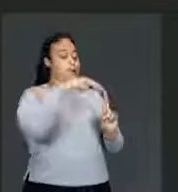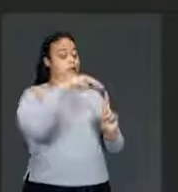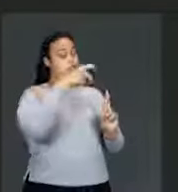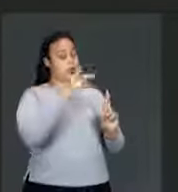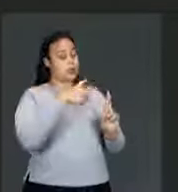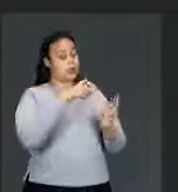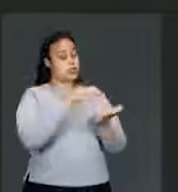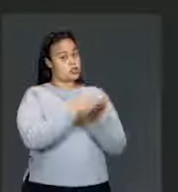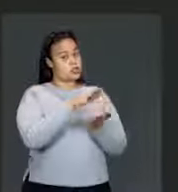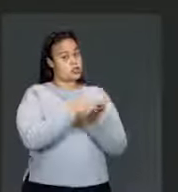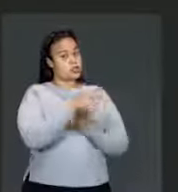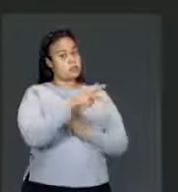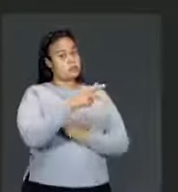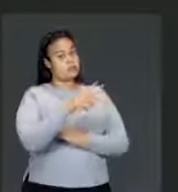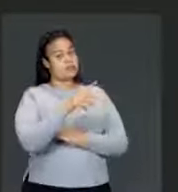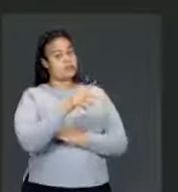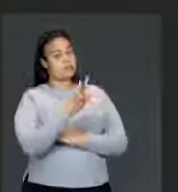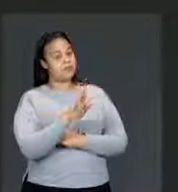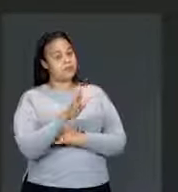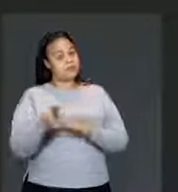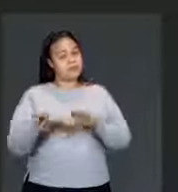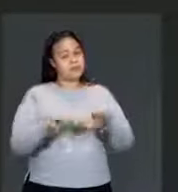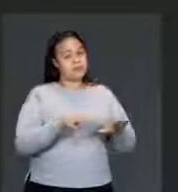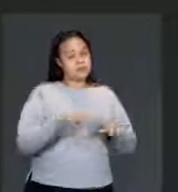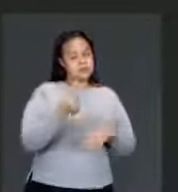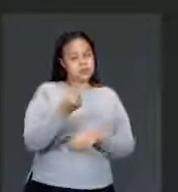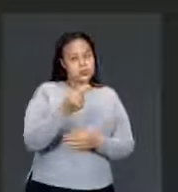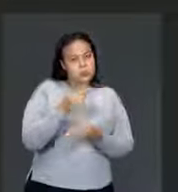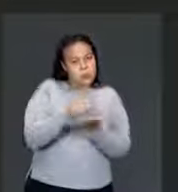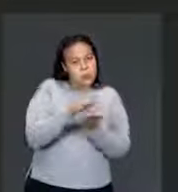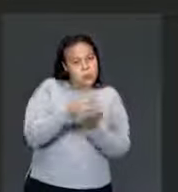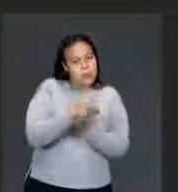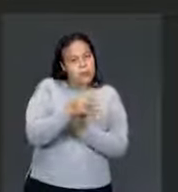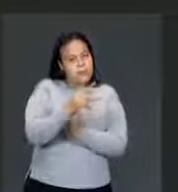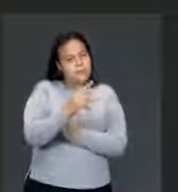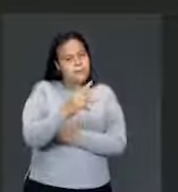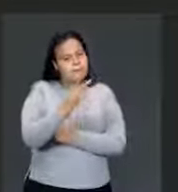vocês, da semana 1, PET 3.